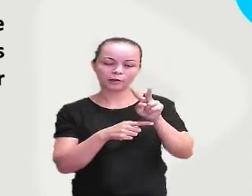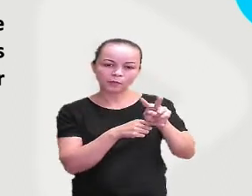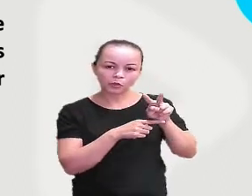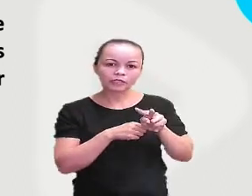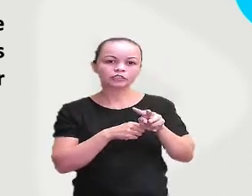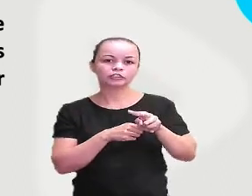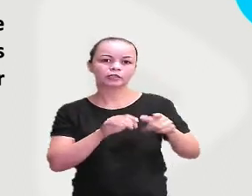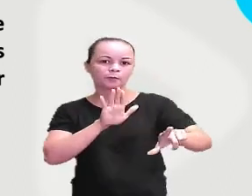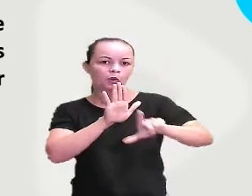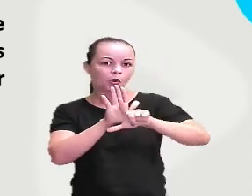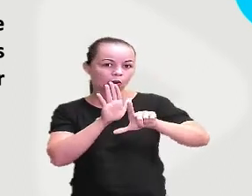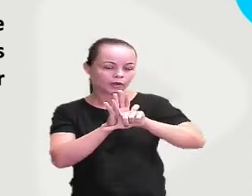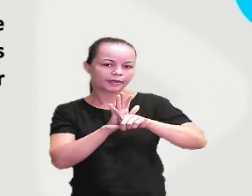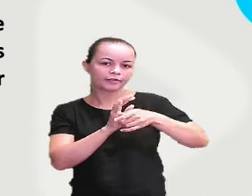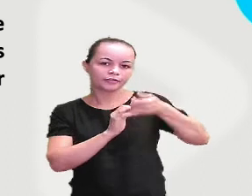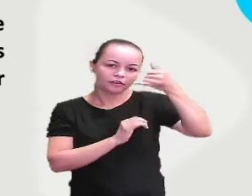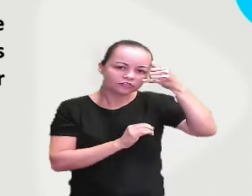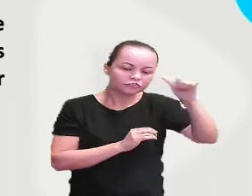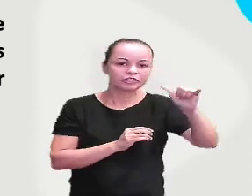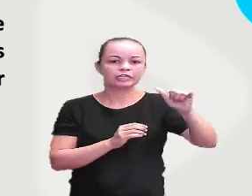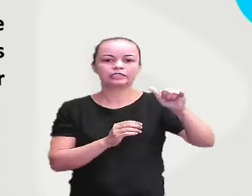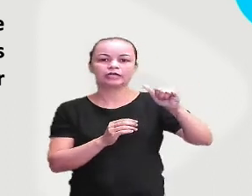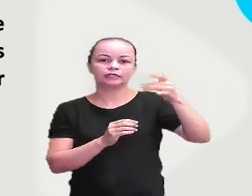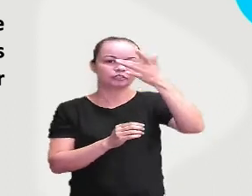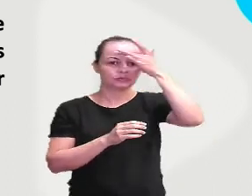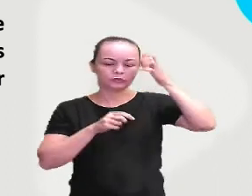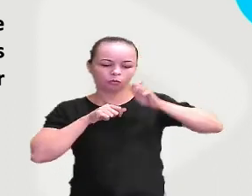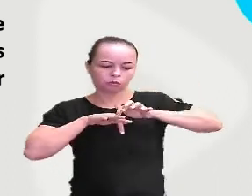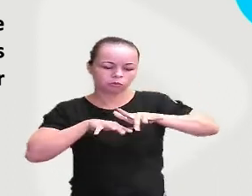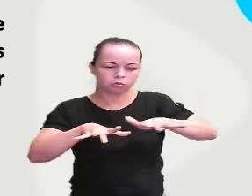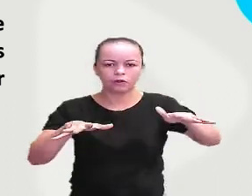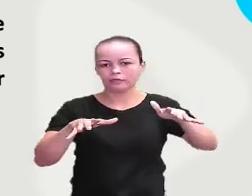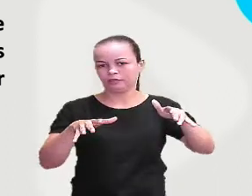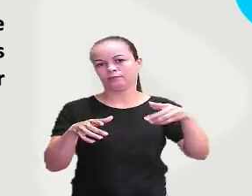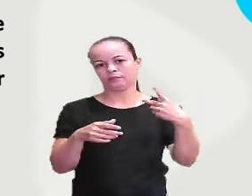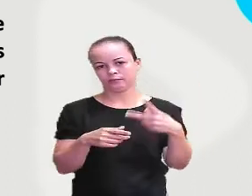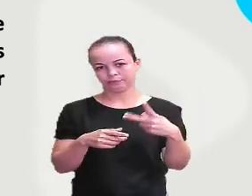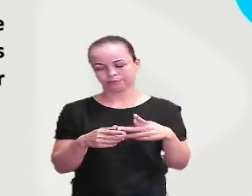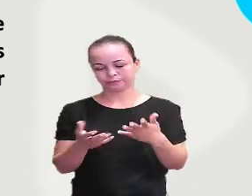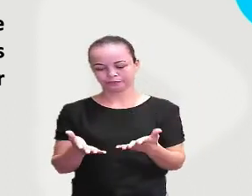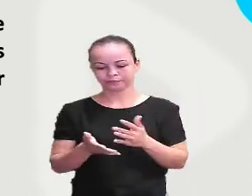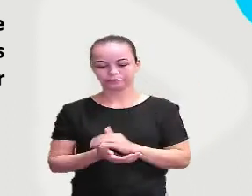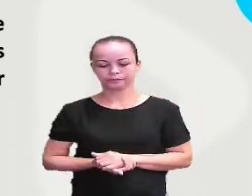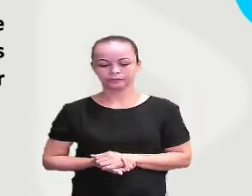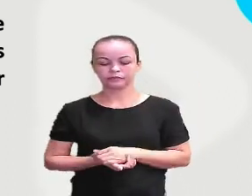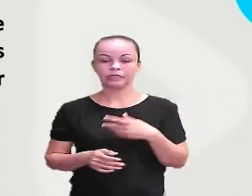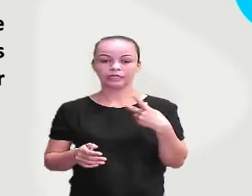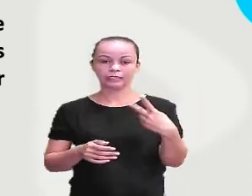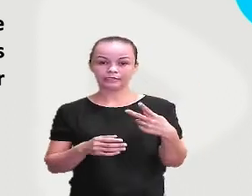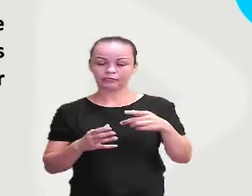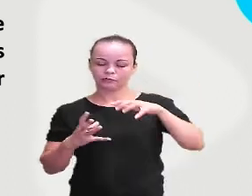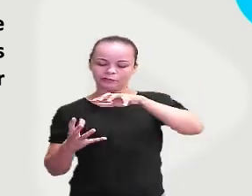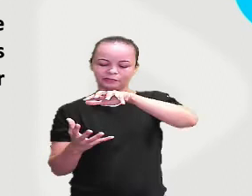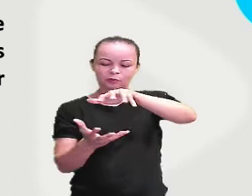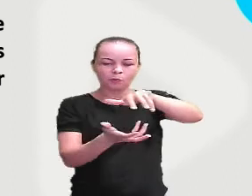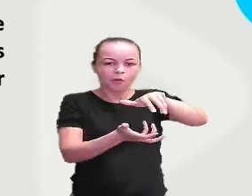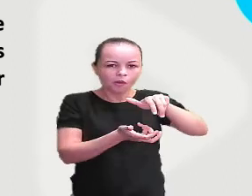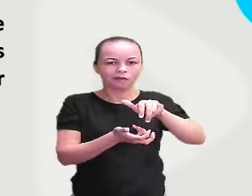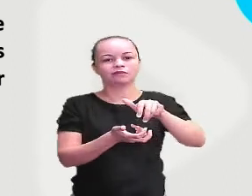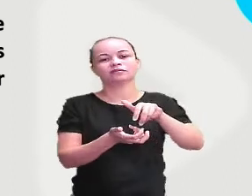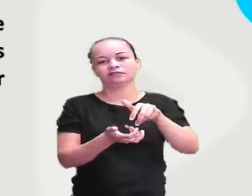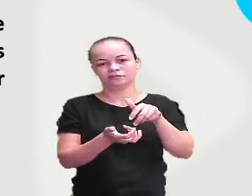lei, evitando assim que qualquer exploração possa ser feita. Então, quando isso é a nível global, né?